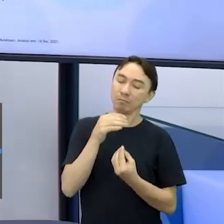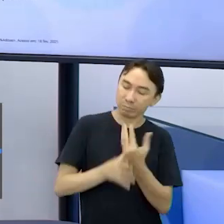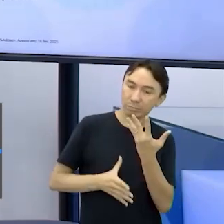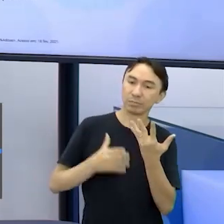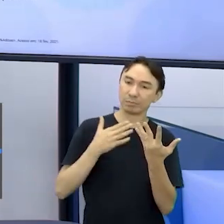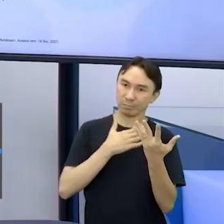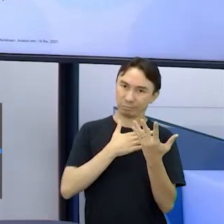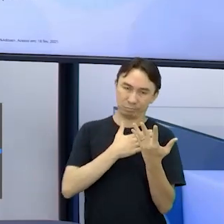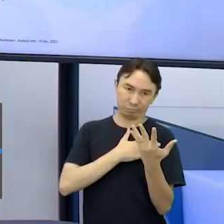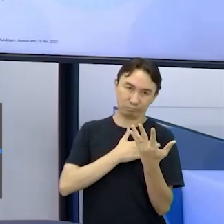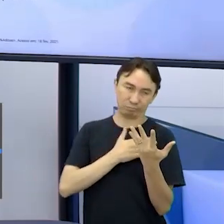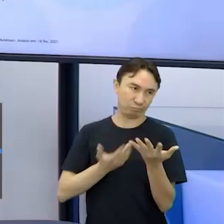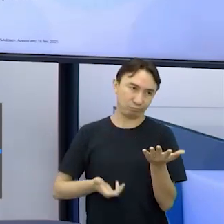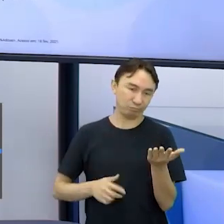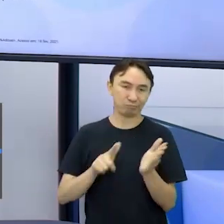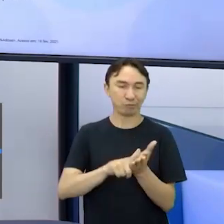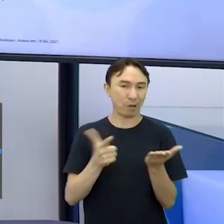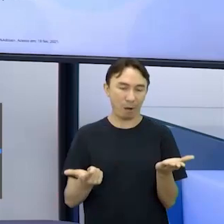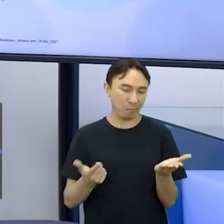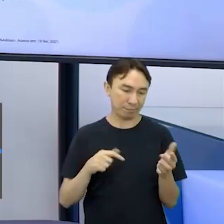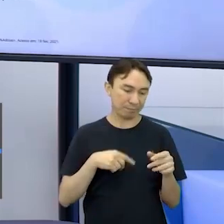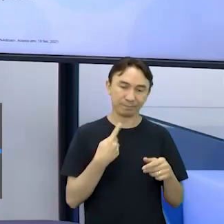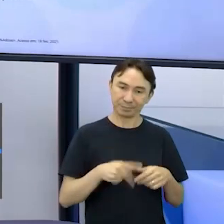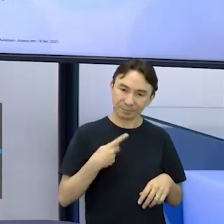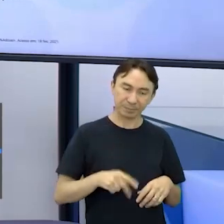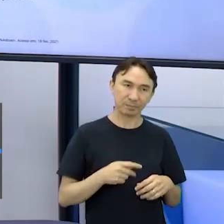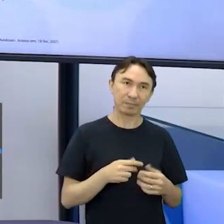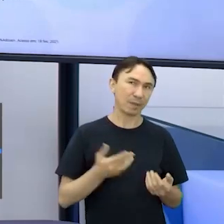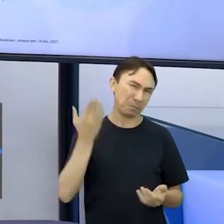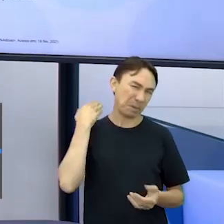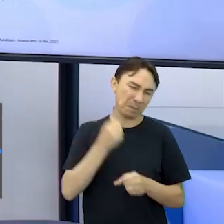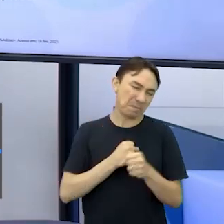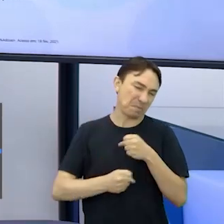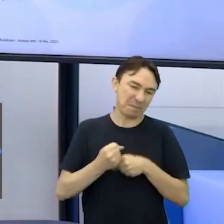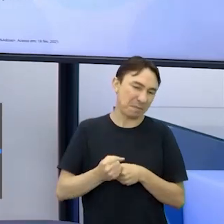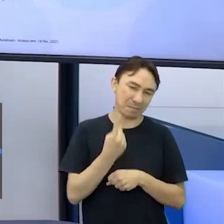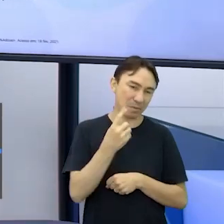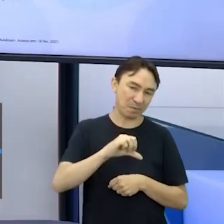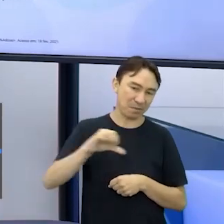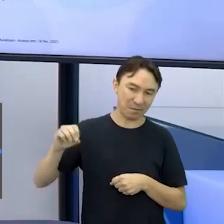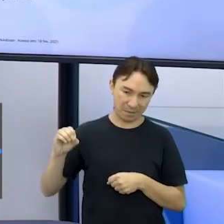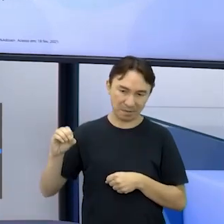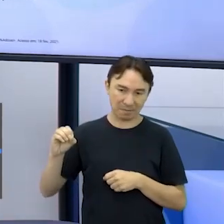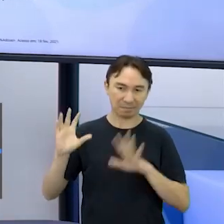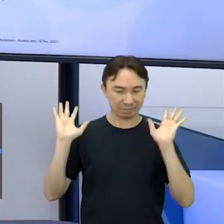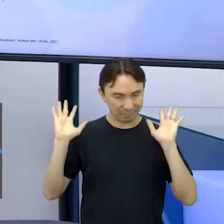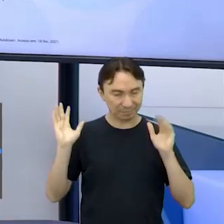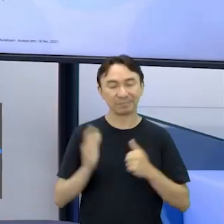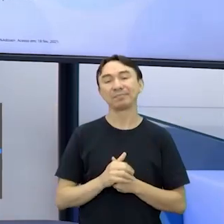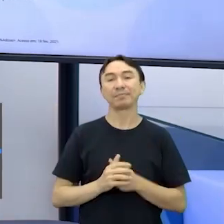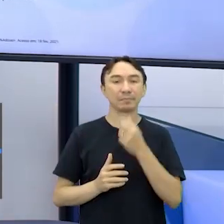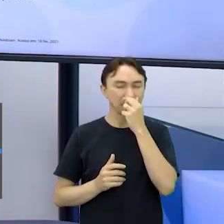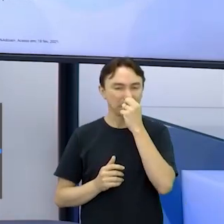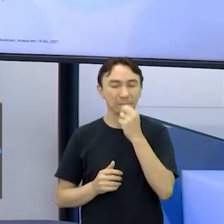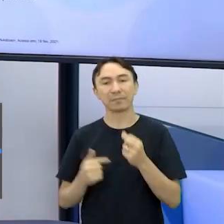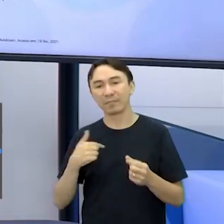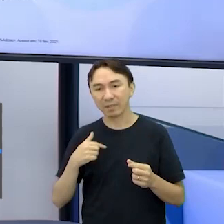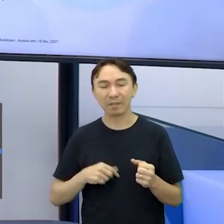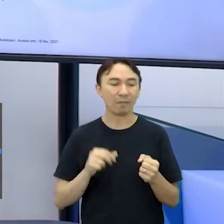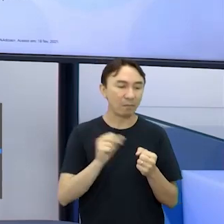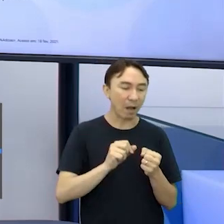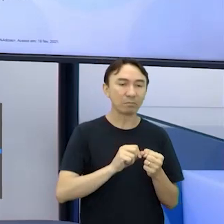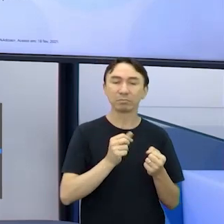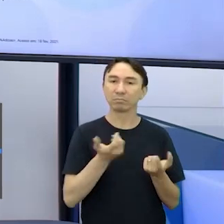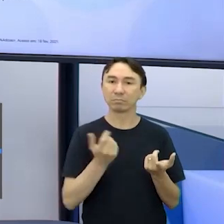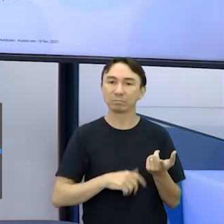aqui. Isso, sei lá, 1900. E aí eu faço o quê? Eu faço uma reportagem